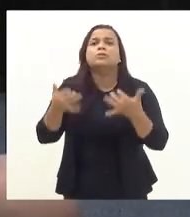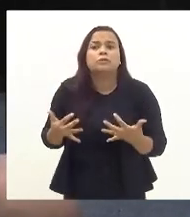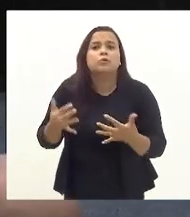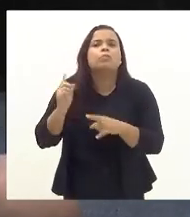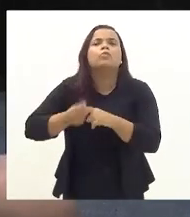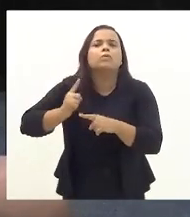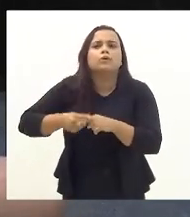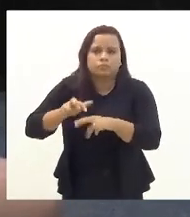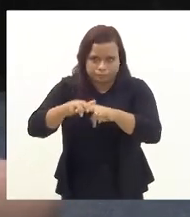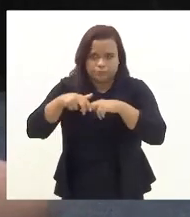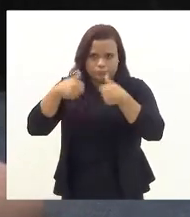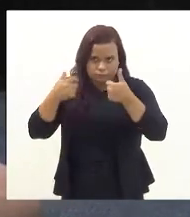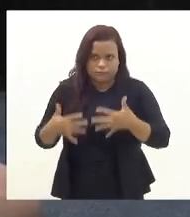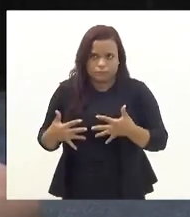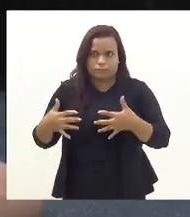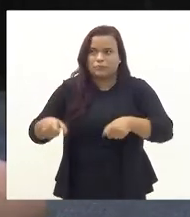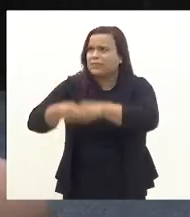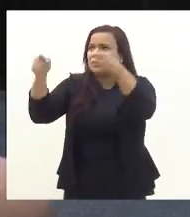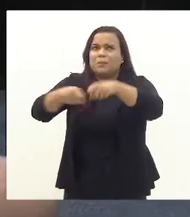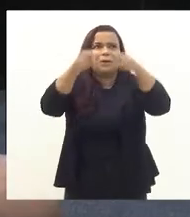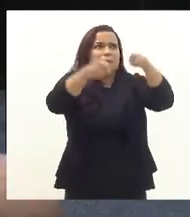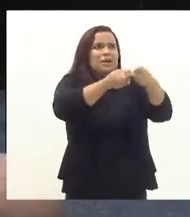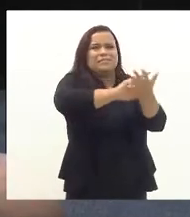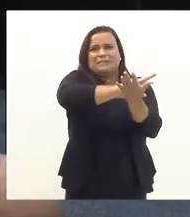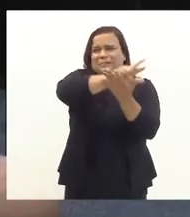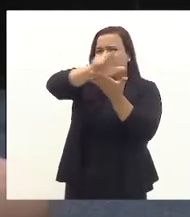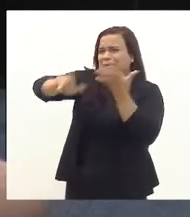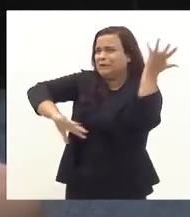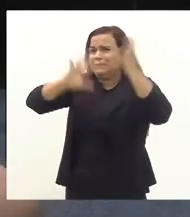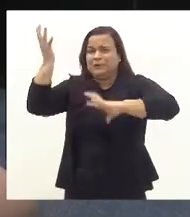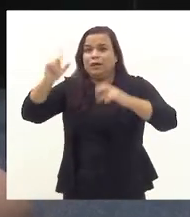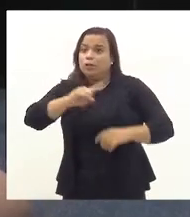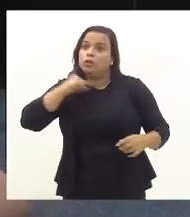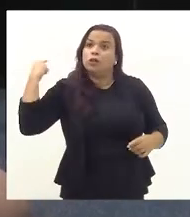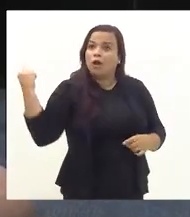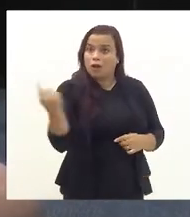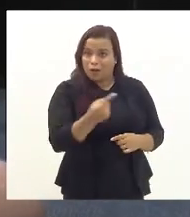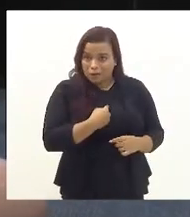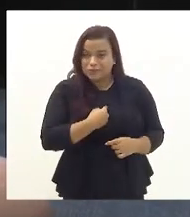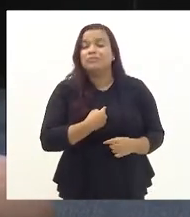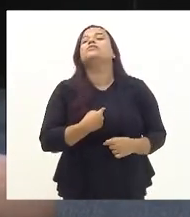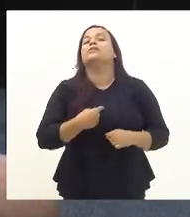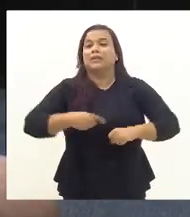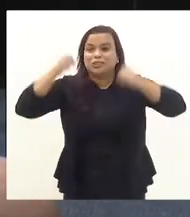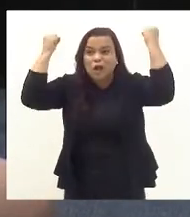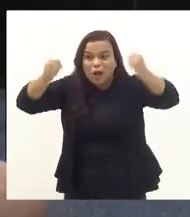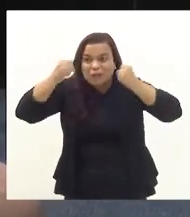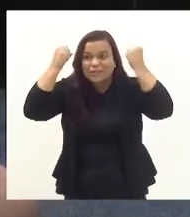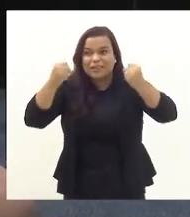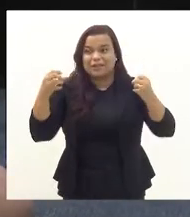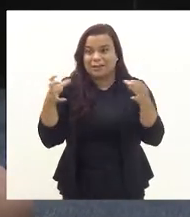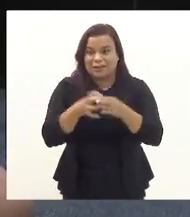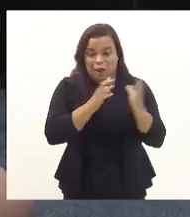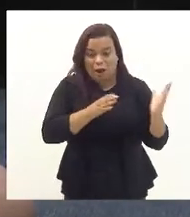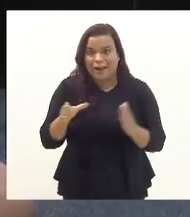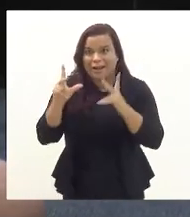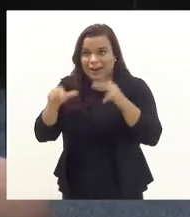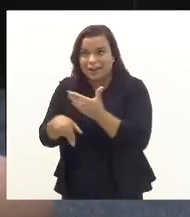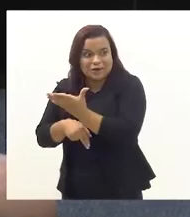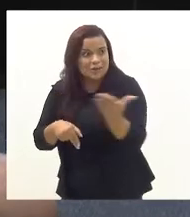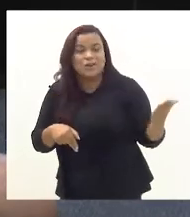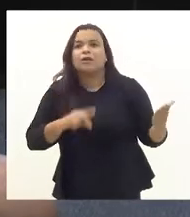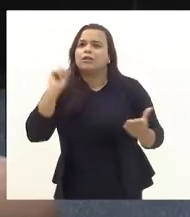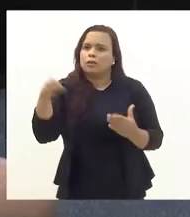Porque todas essas tragédias que tiveram aí, nós, torcedores, torcidas organizadas como vocês, foram